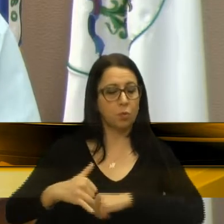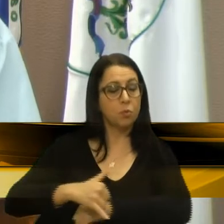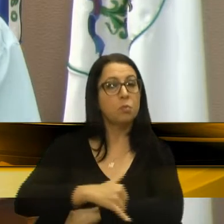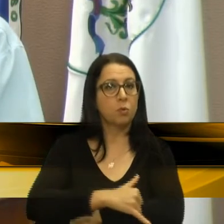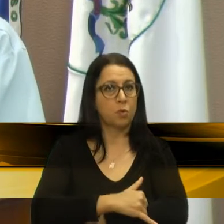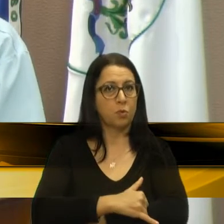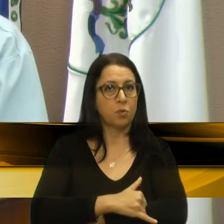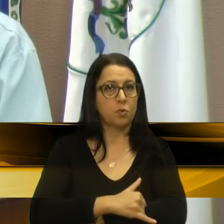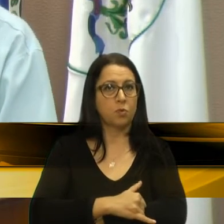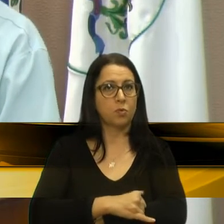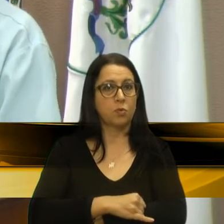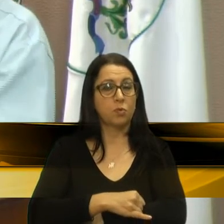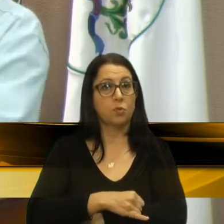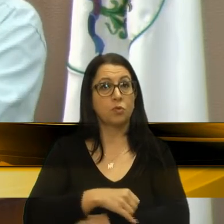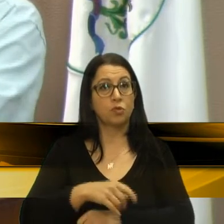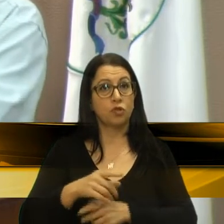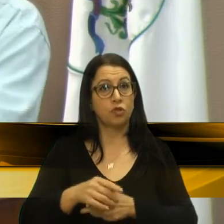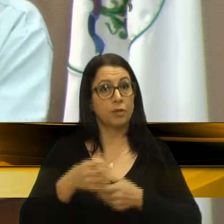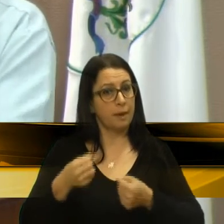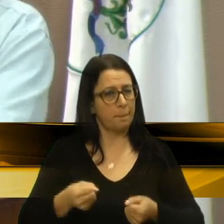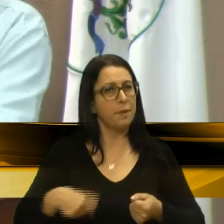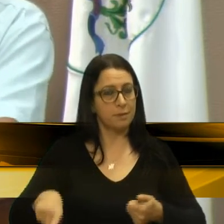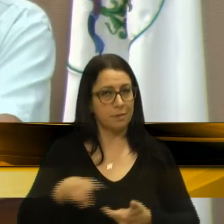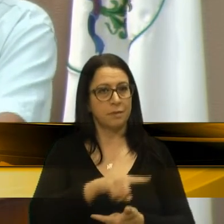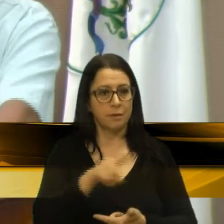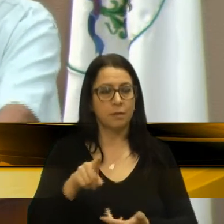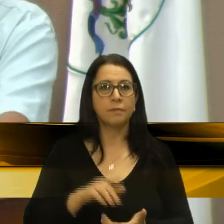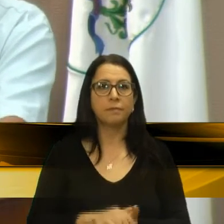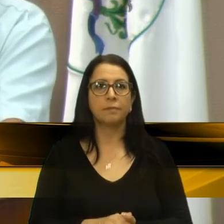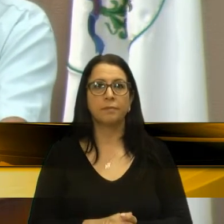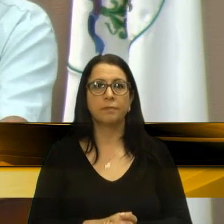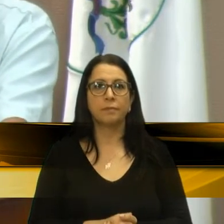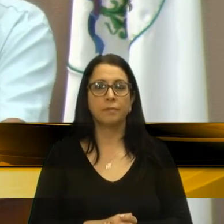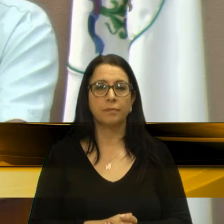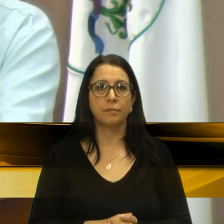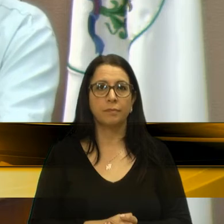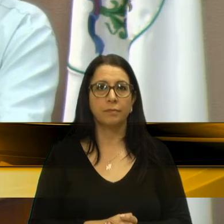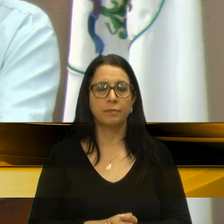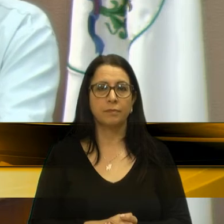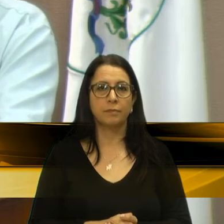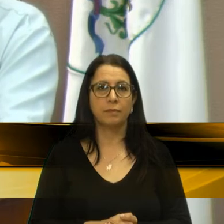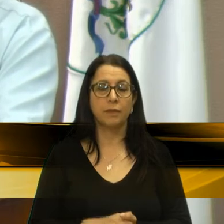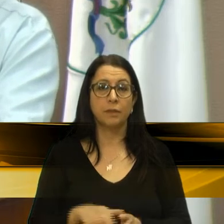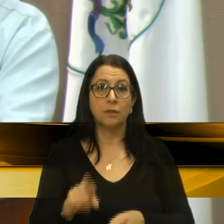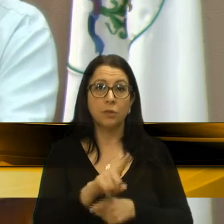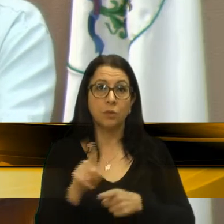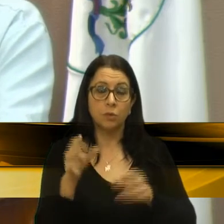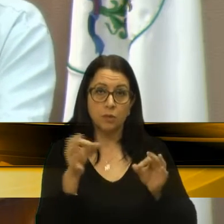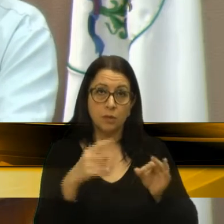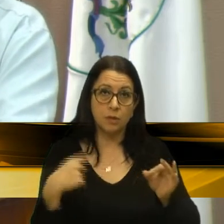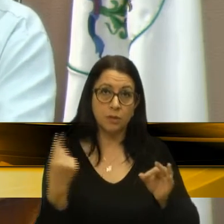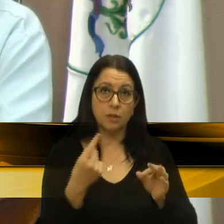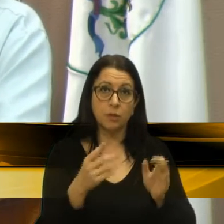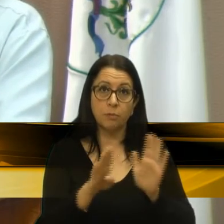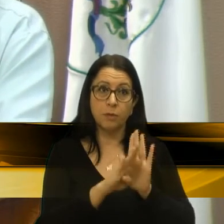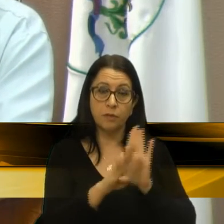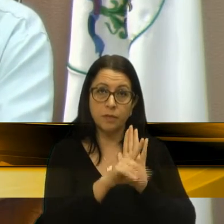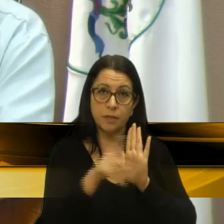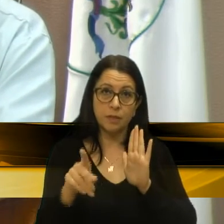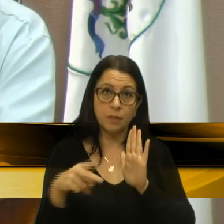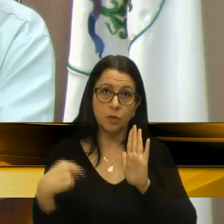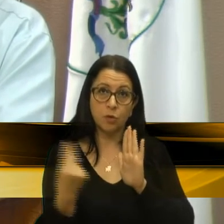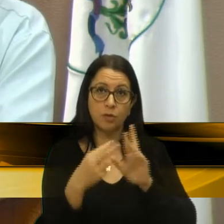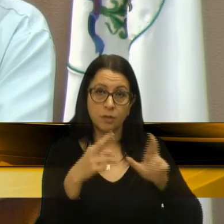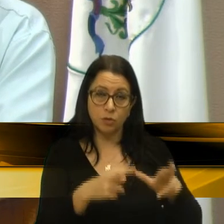cargas pesadas aqui de de grande porte com certeza só irá beneficiar a nossa